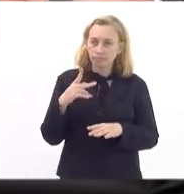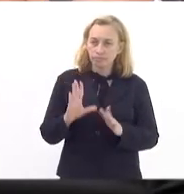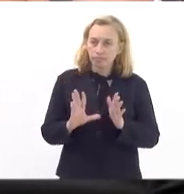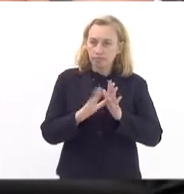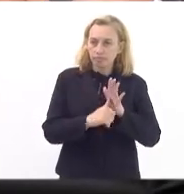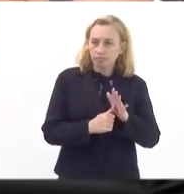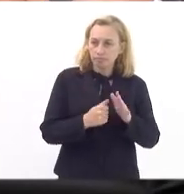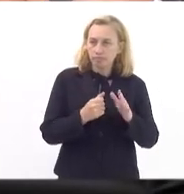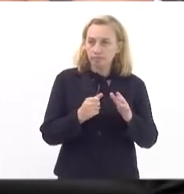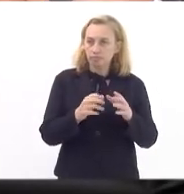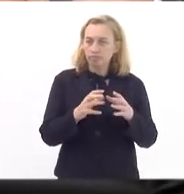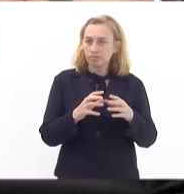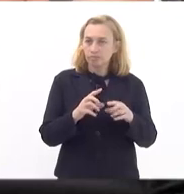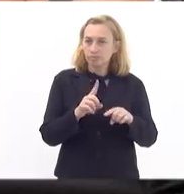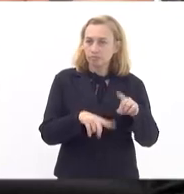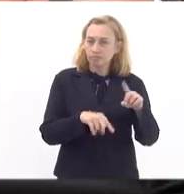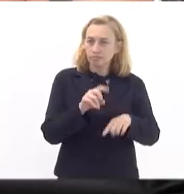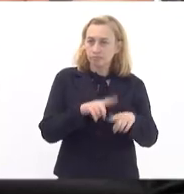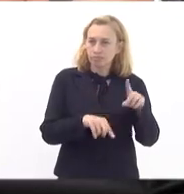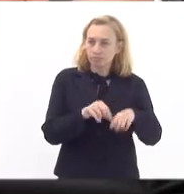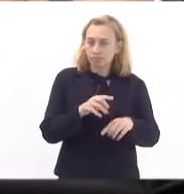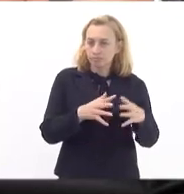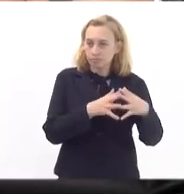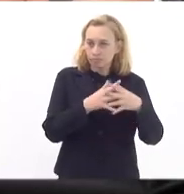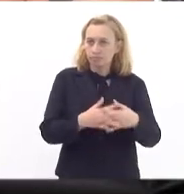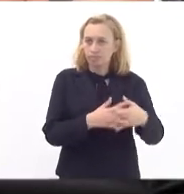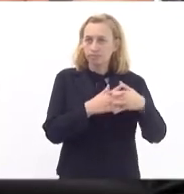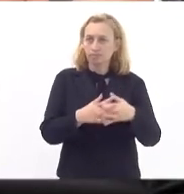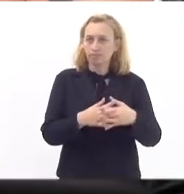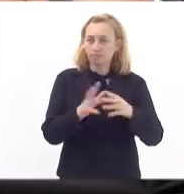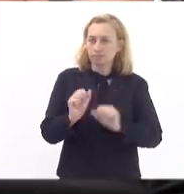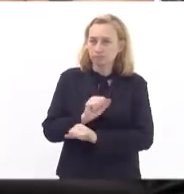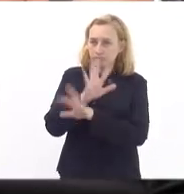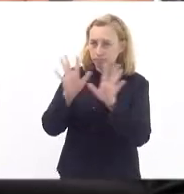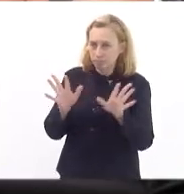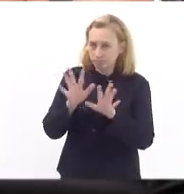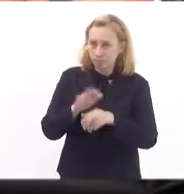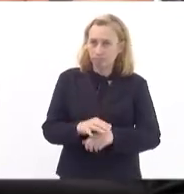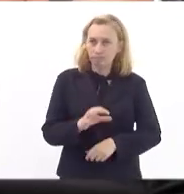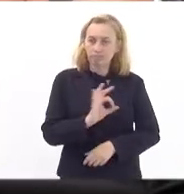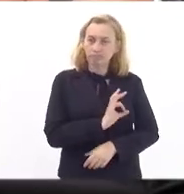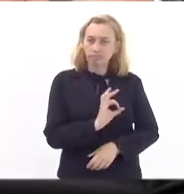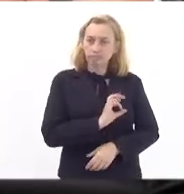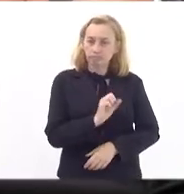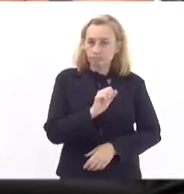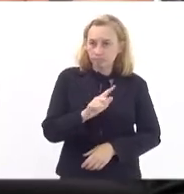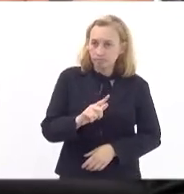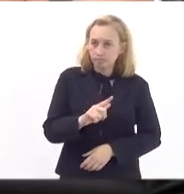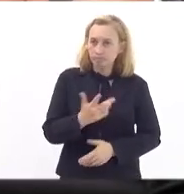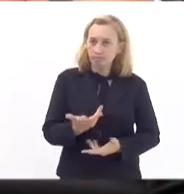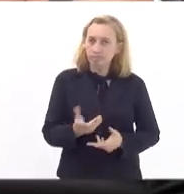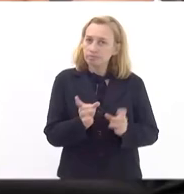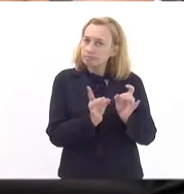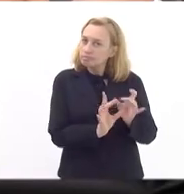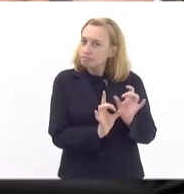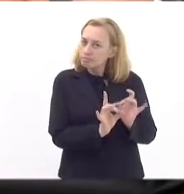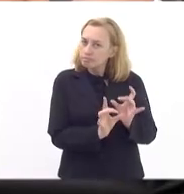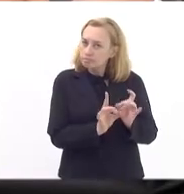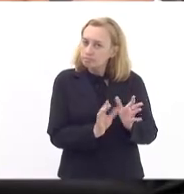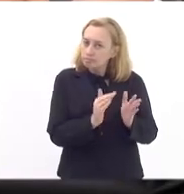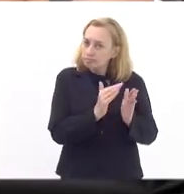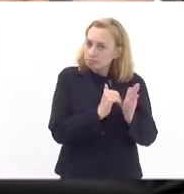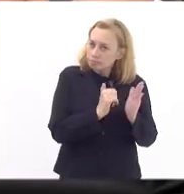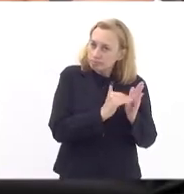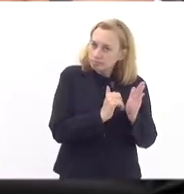roubo de carga porque eu acho que é isso que tem que ficar claro e acho que foi isso que disse a polícia militar EA Polícia Civil essa vinda e essa